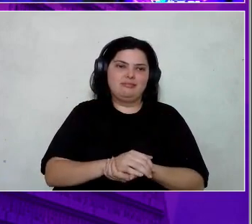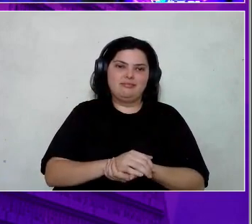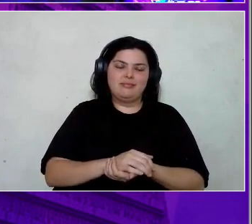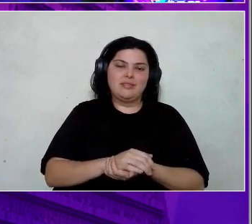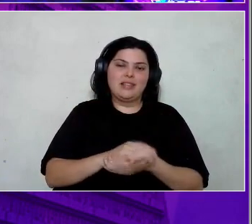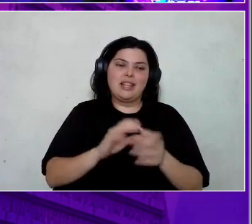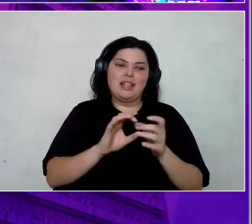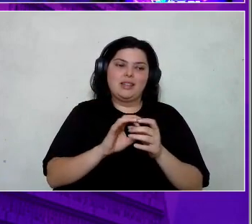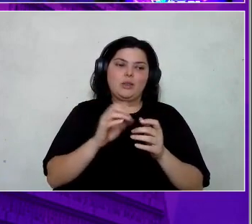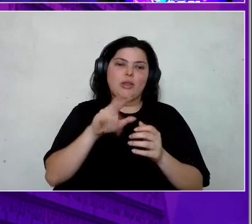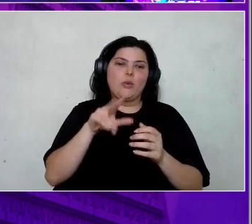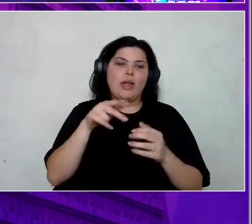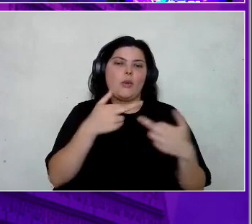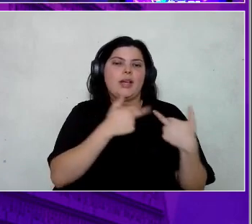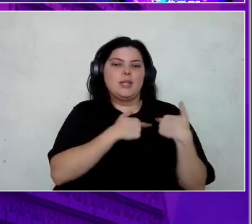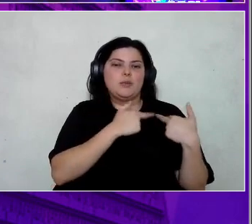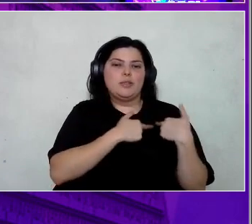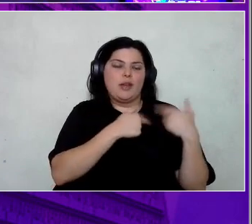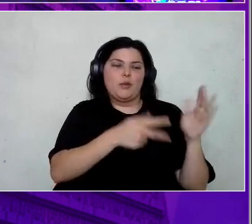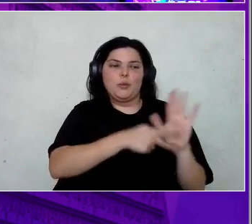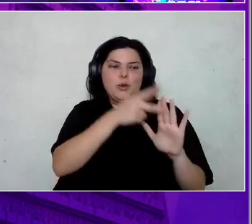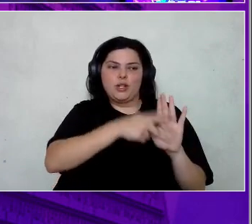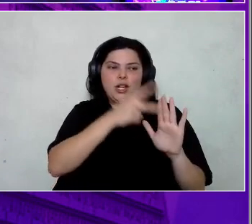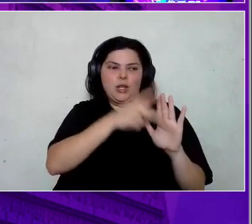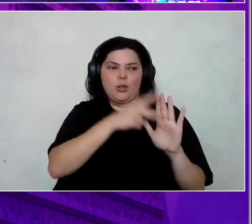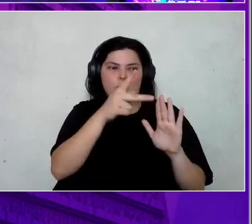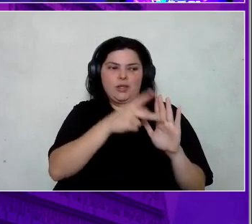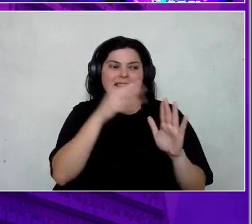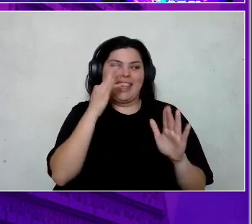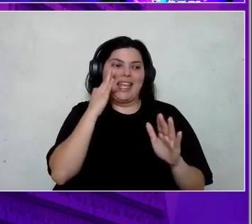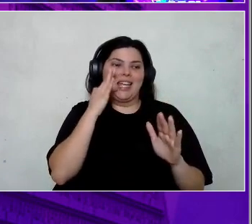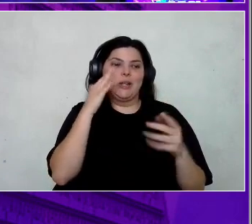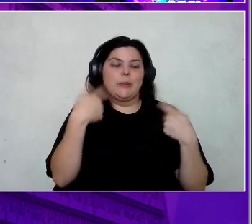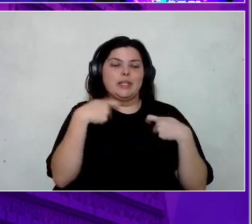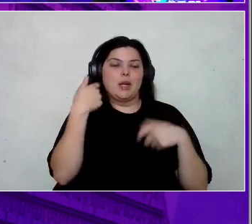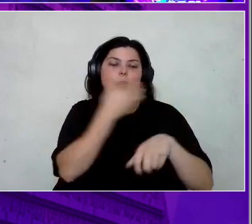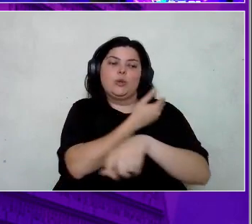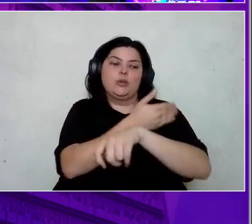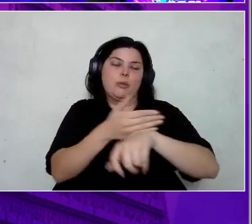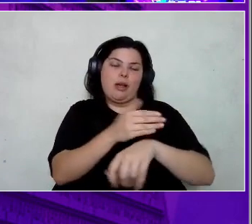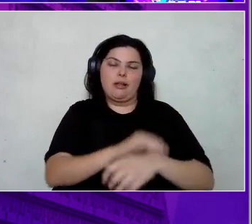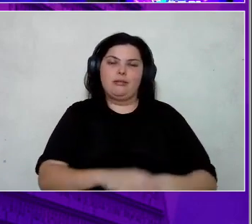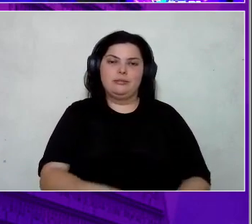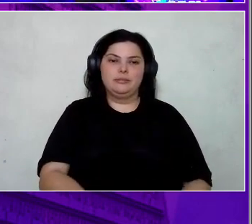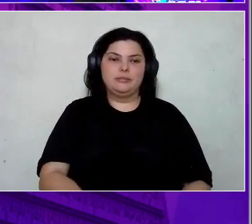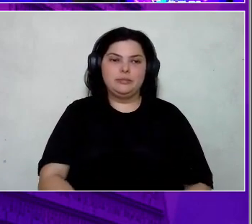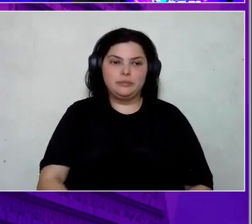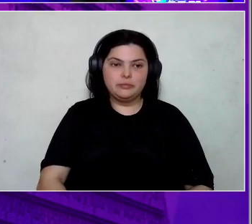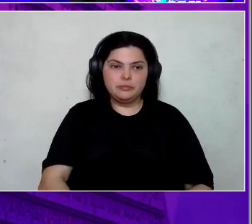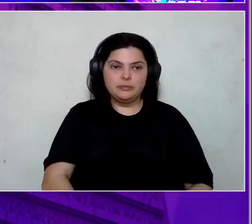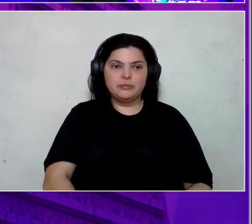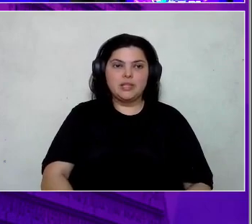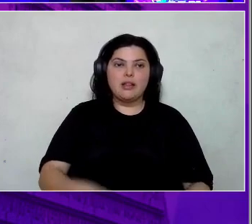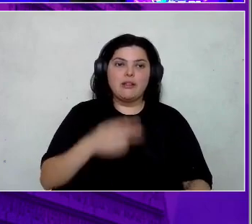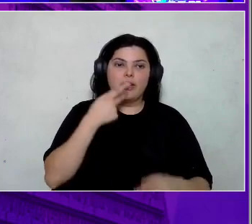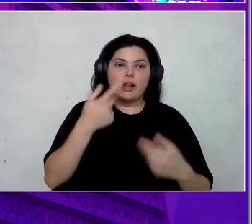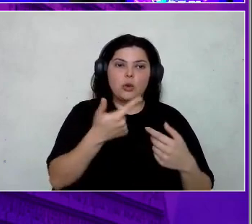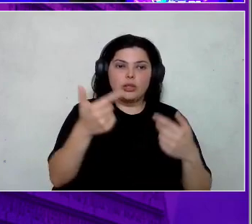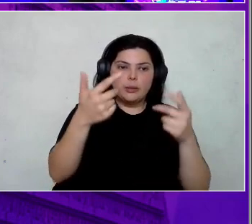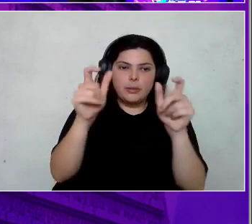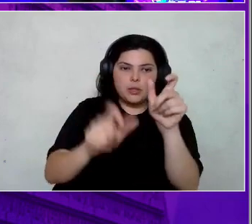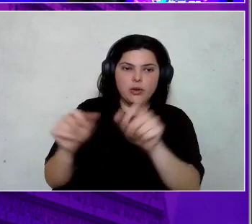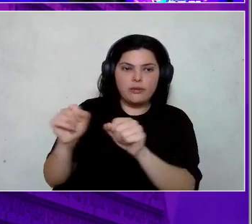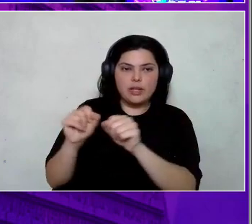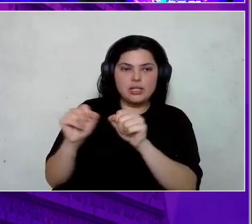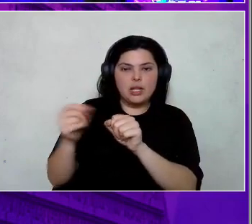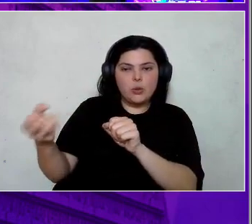pessoa que mais entende do projeto tecnicamente e você tem que se acostumar com isso mesmo. Você tem que delegar isso para alguém, escolher um novo líder técnico